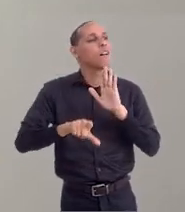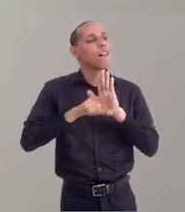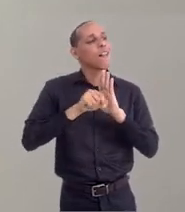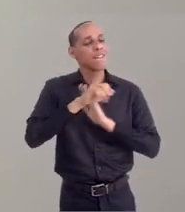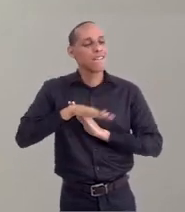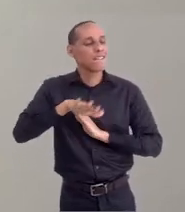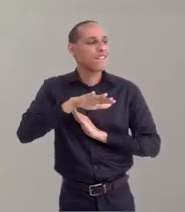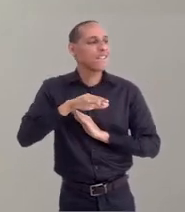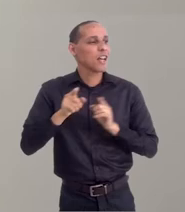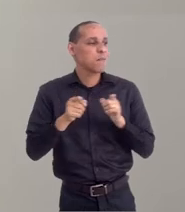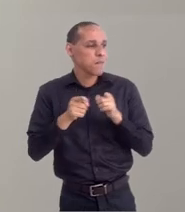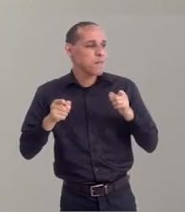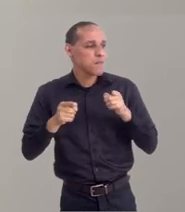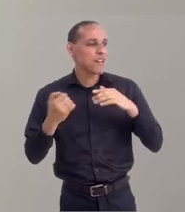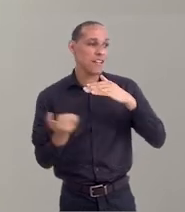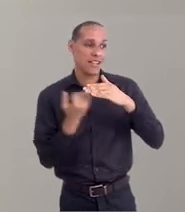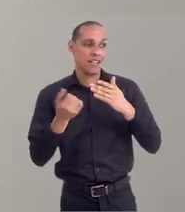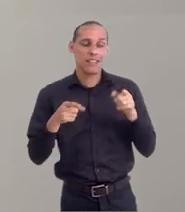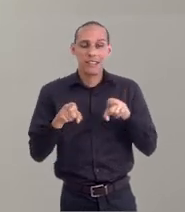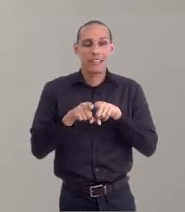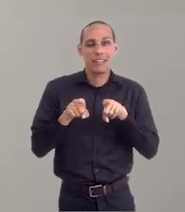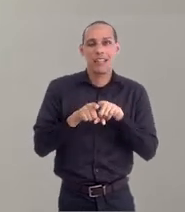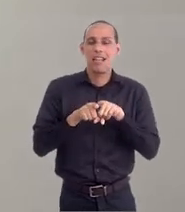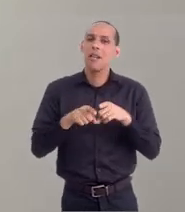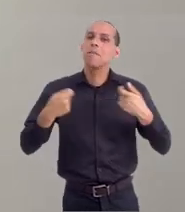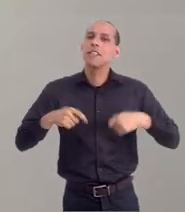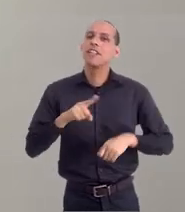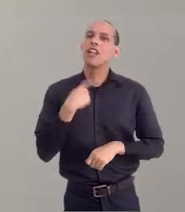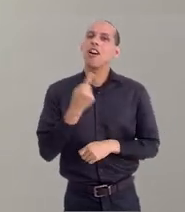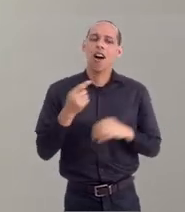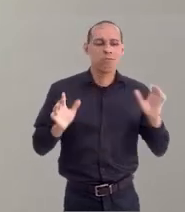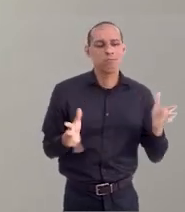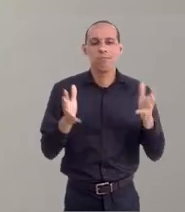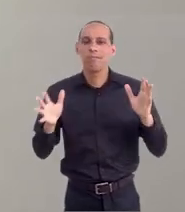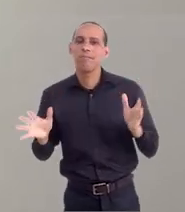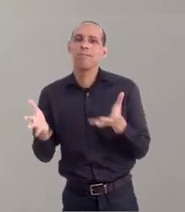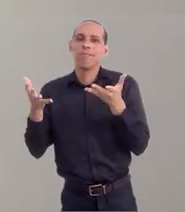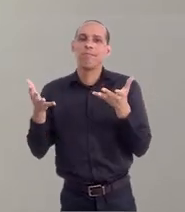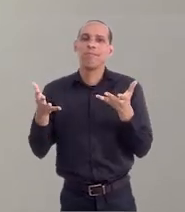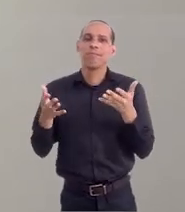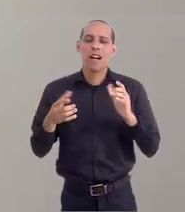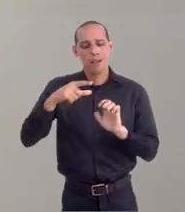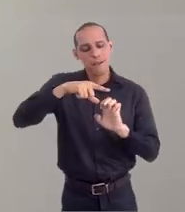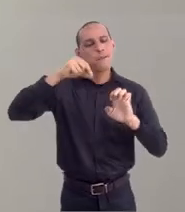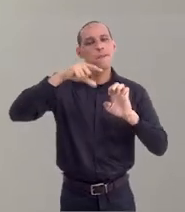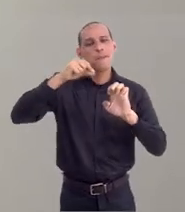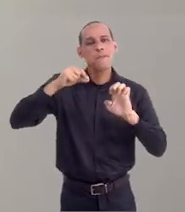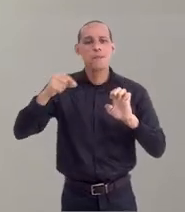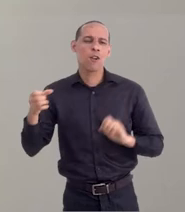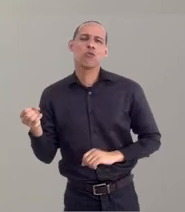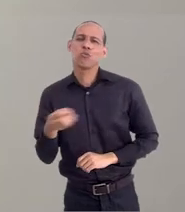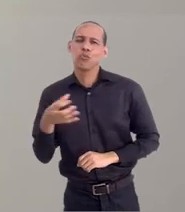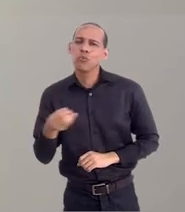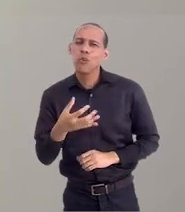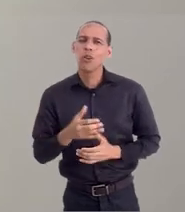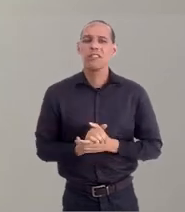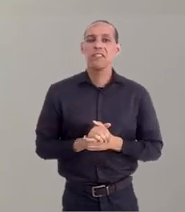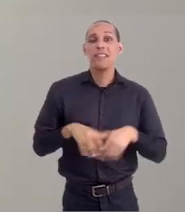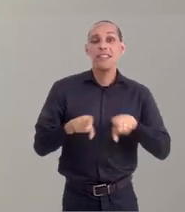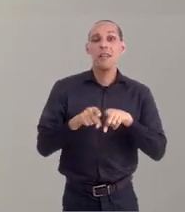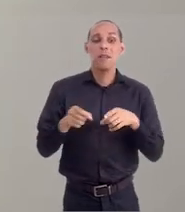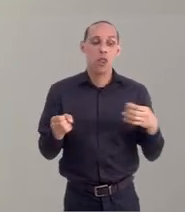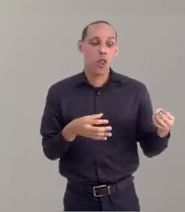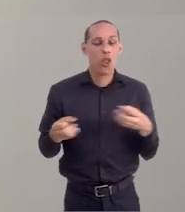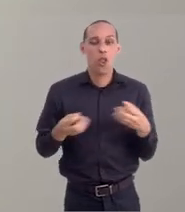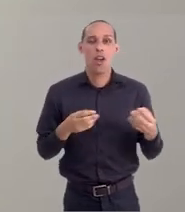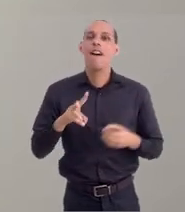de trajetória da Lei Geral das Micro e Pequenas Empresas e da necessidade da gente estimular o empreendedorismo, a